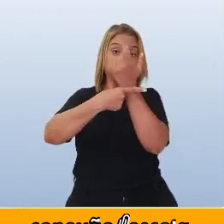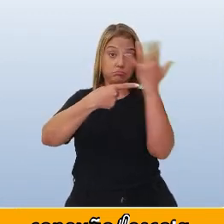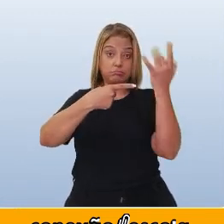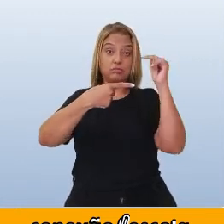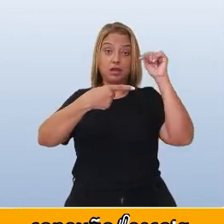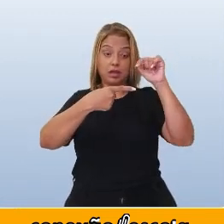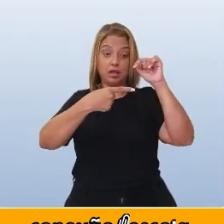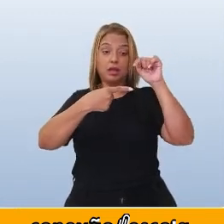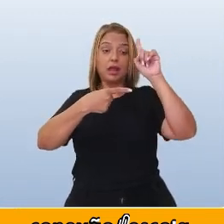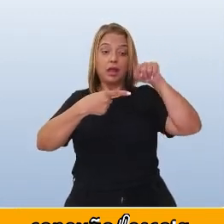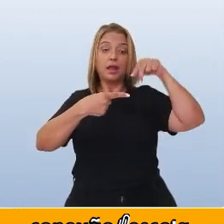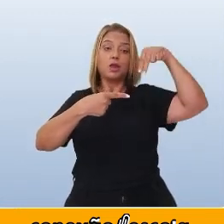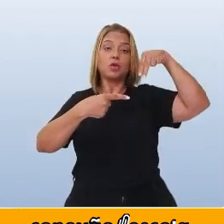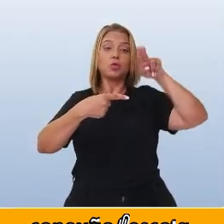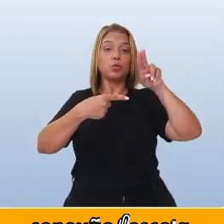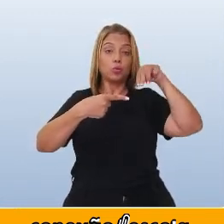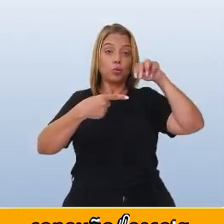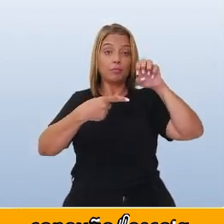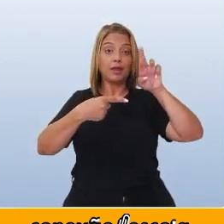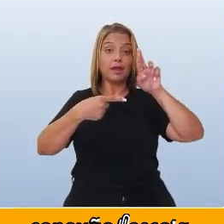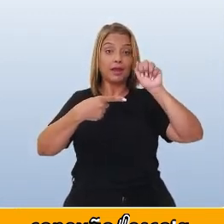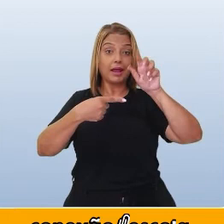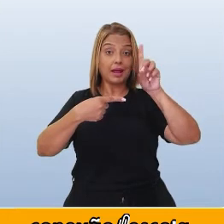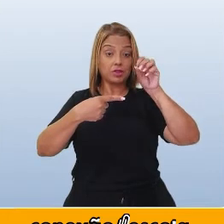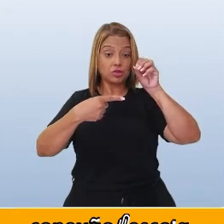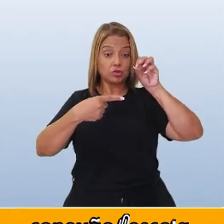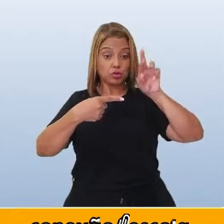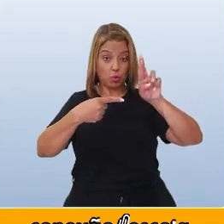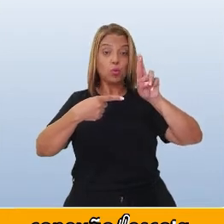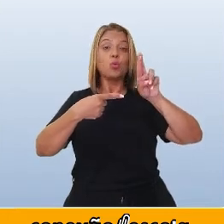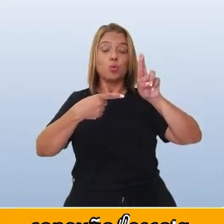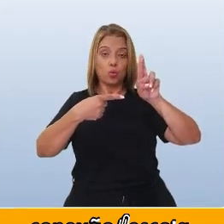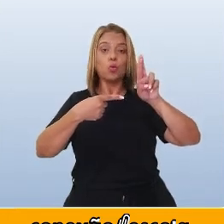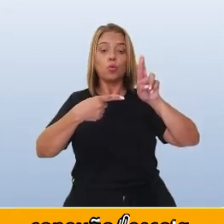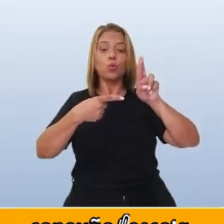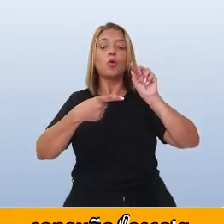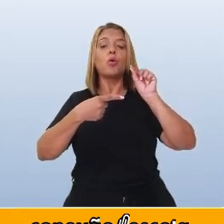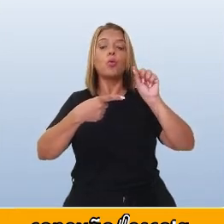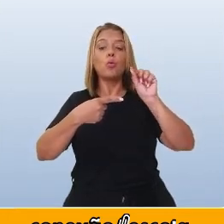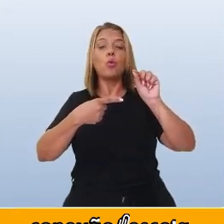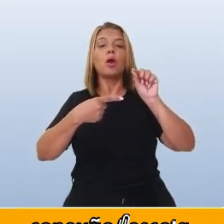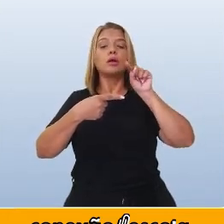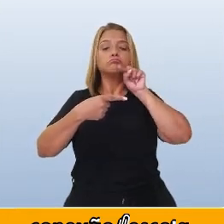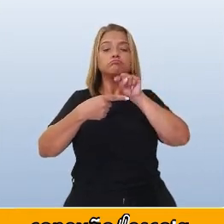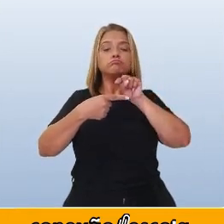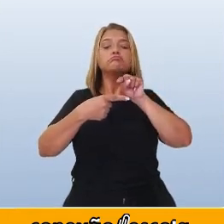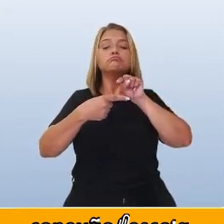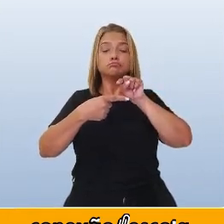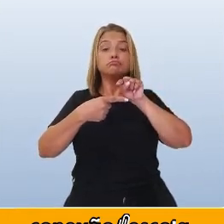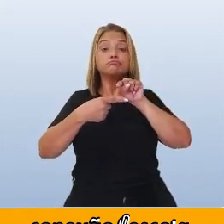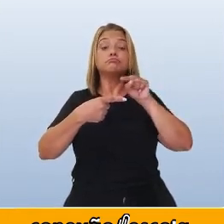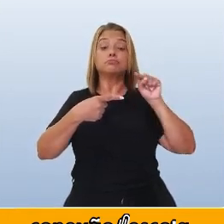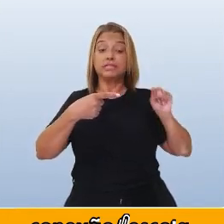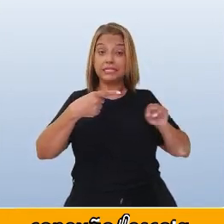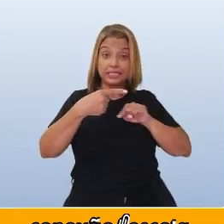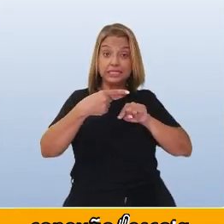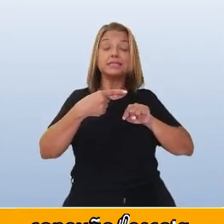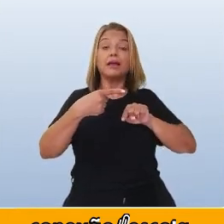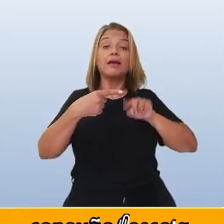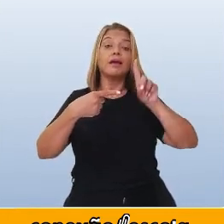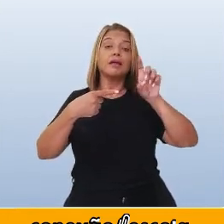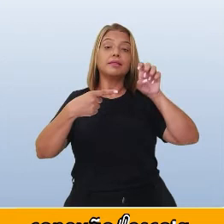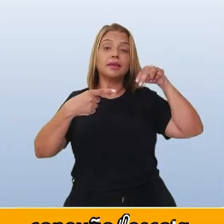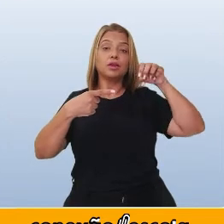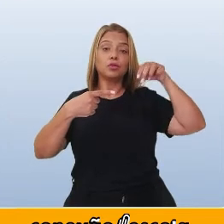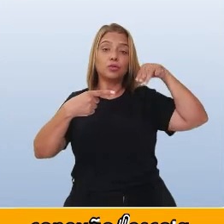número na parte superior, um na parte inferior. Na parte superior nós temos o numerador, na parte inferior